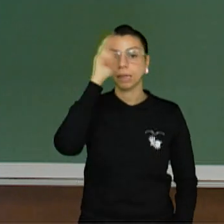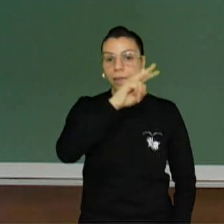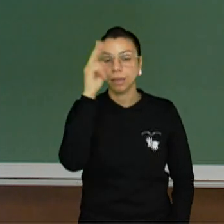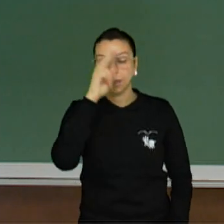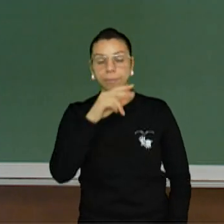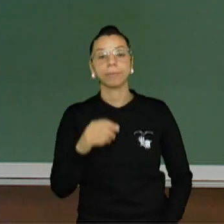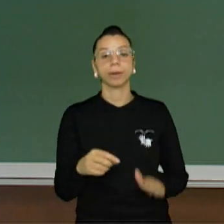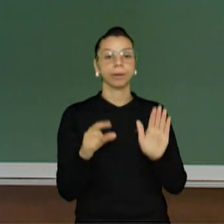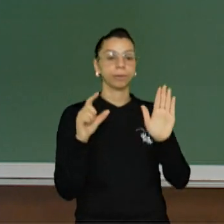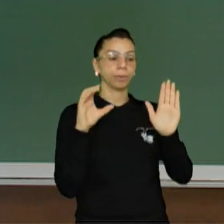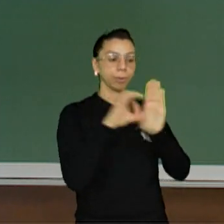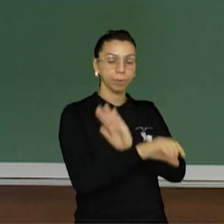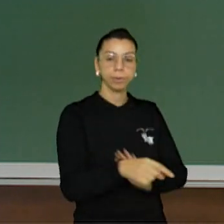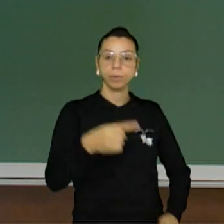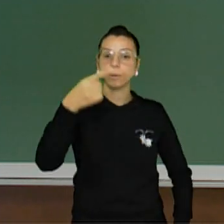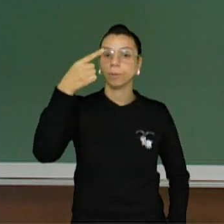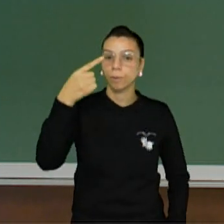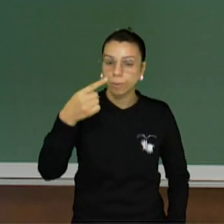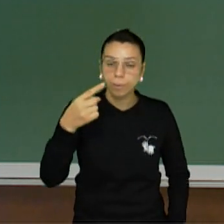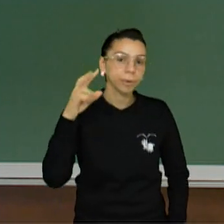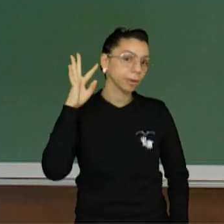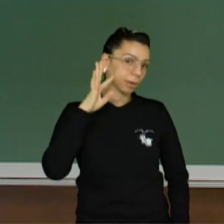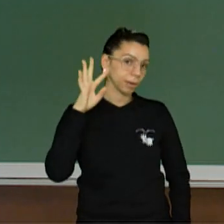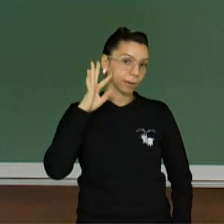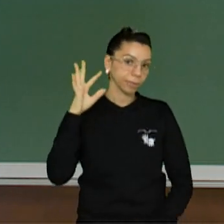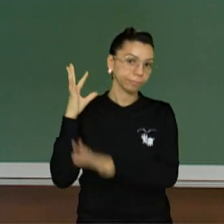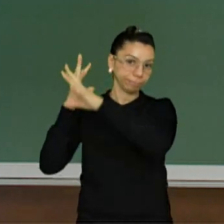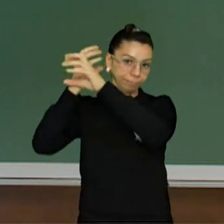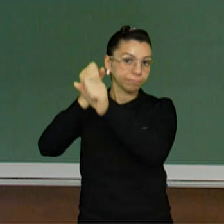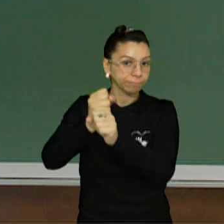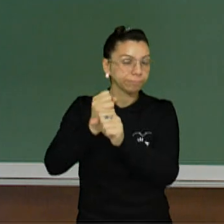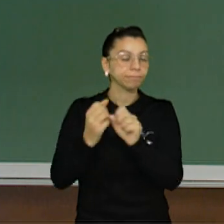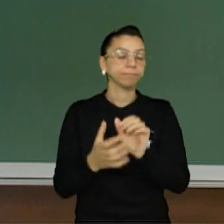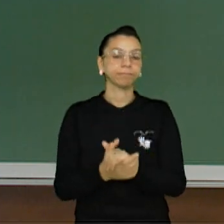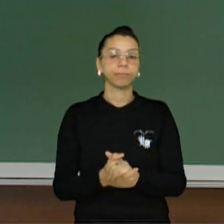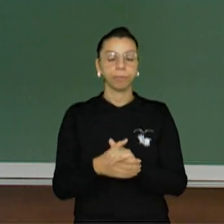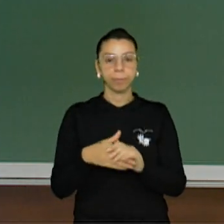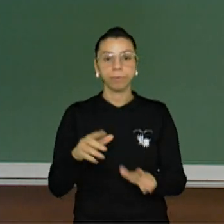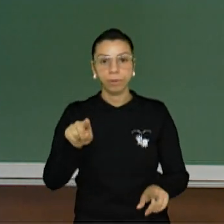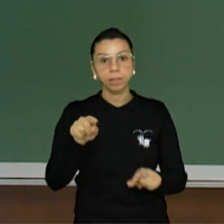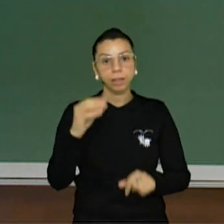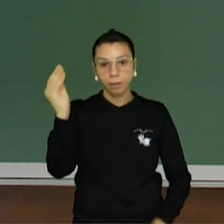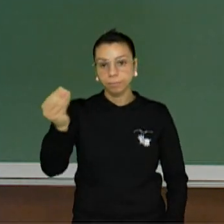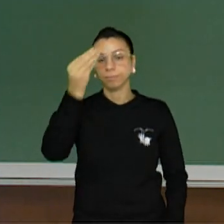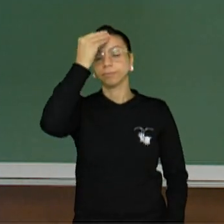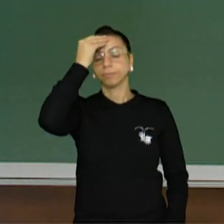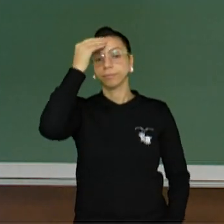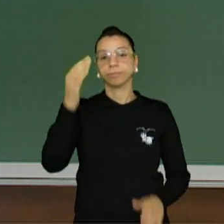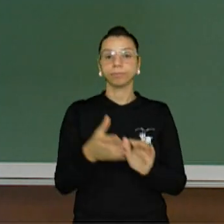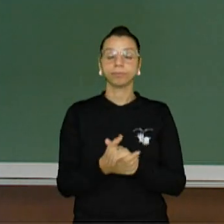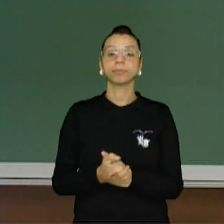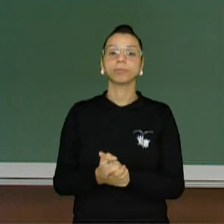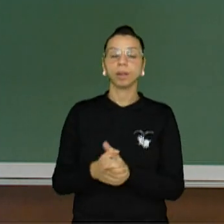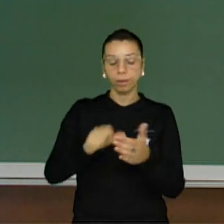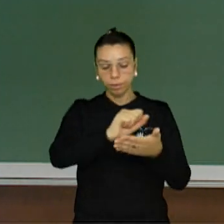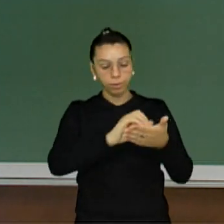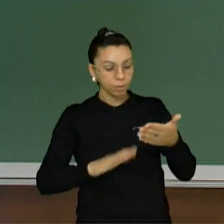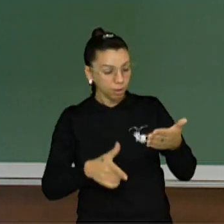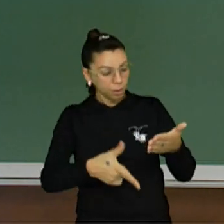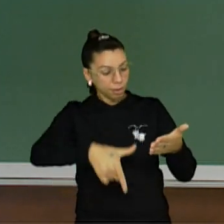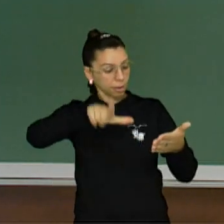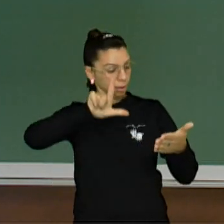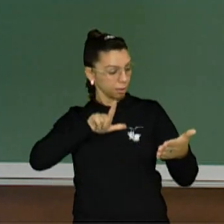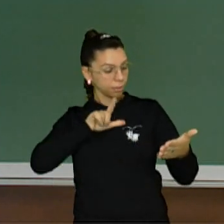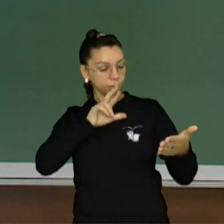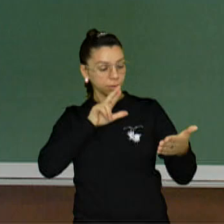propriedade 1, né? Vamos lembrar que é legal que o professor está reforçando para ver se você chega lá no exercício e antes de resolver